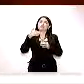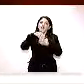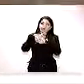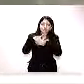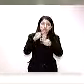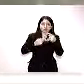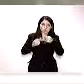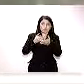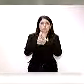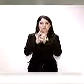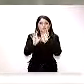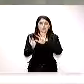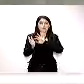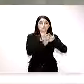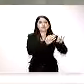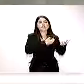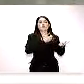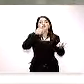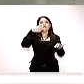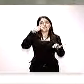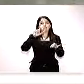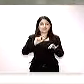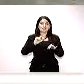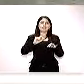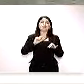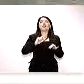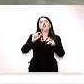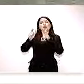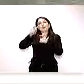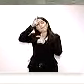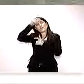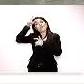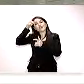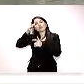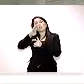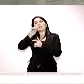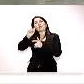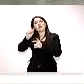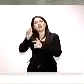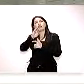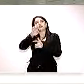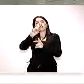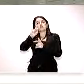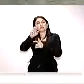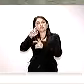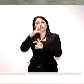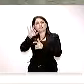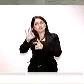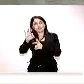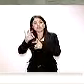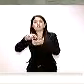aprovado agora o item 70 recurso interposto pelo prefeito de Boa Esperança do Sul senten que jogou irregular tomada de